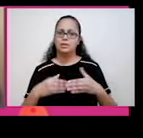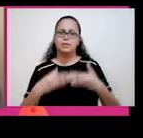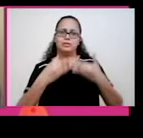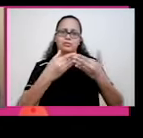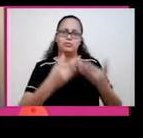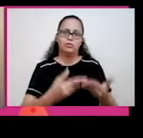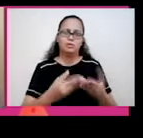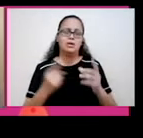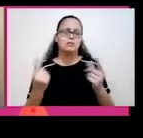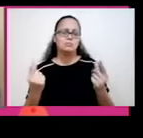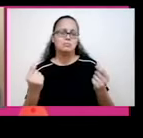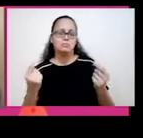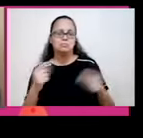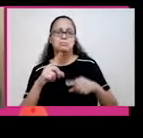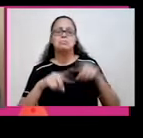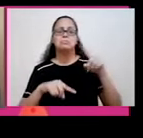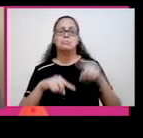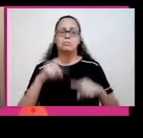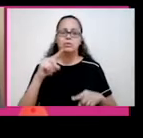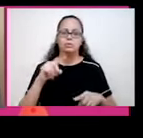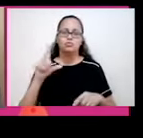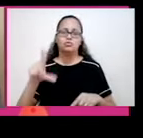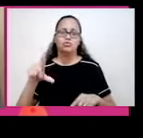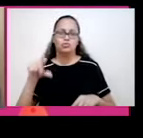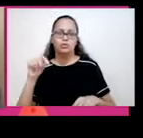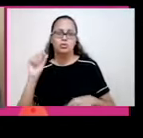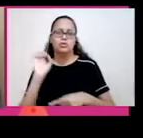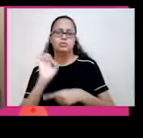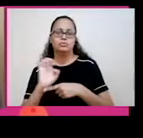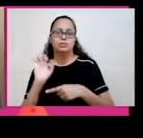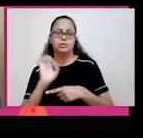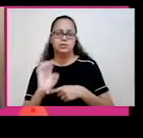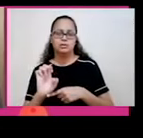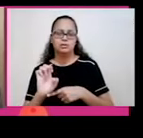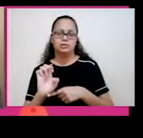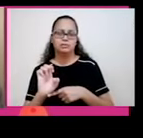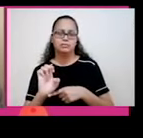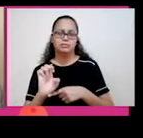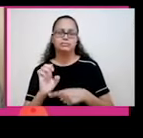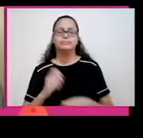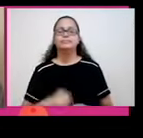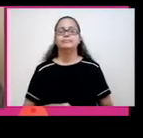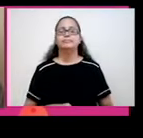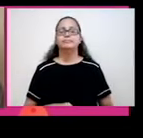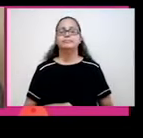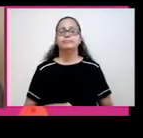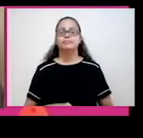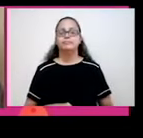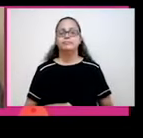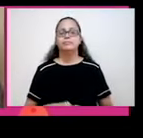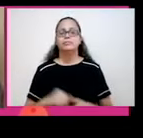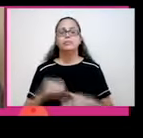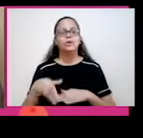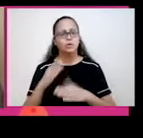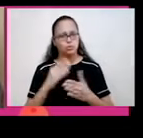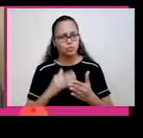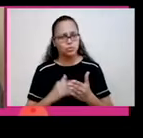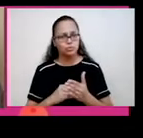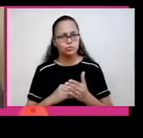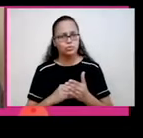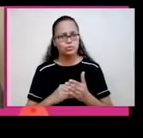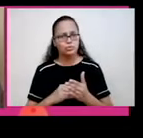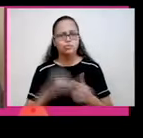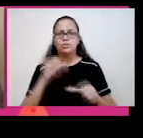pelo Estado. Então o Estado determinava, né, quais produtos deveriam produzir e qual a cota que deveria ser entregue para o Estado. Tá? Tudo isso como consequência